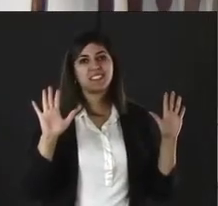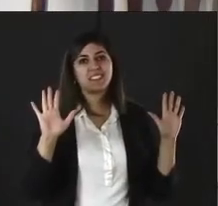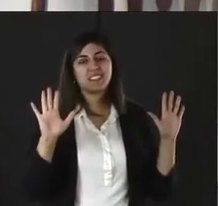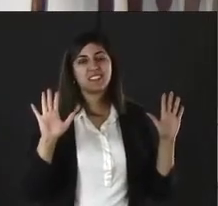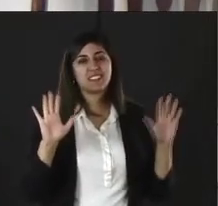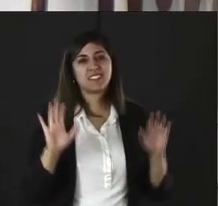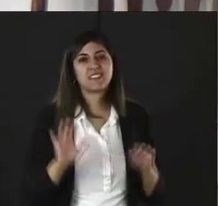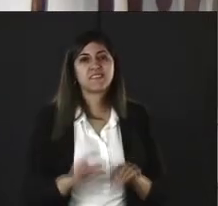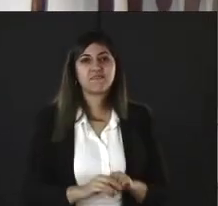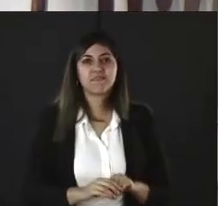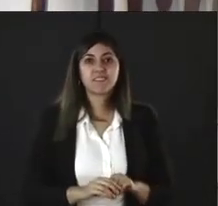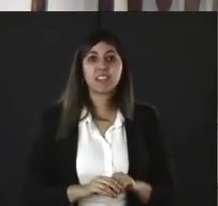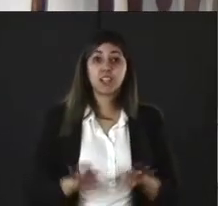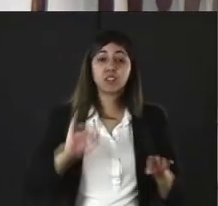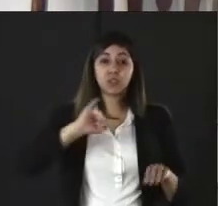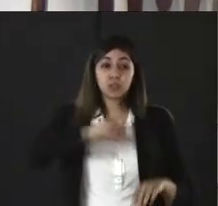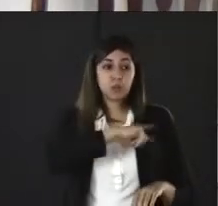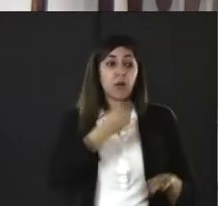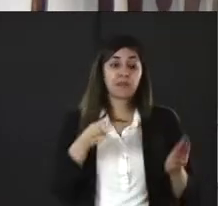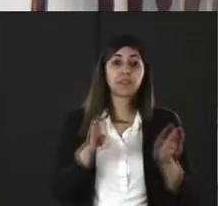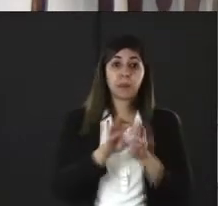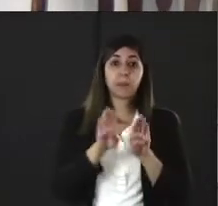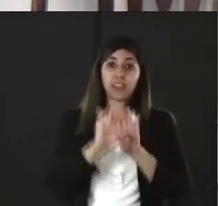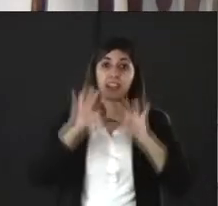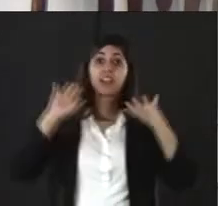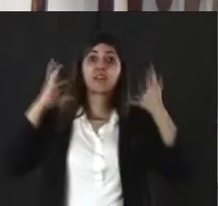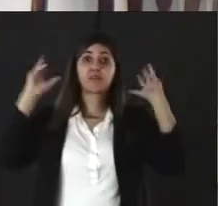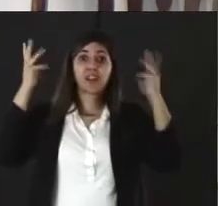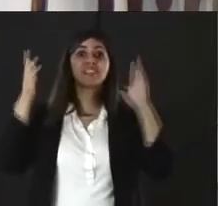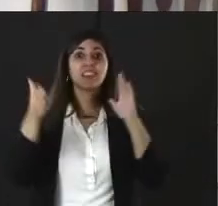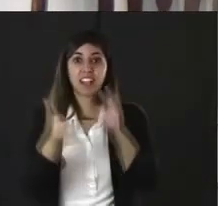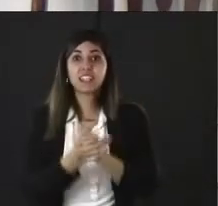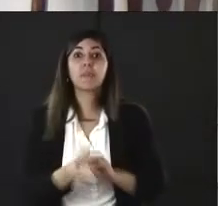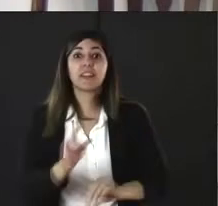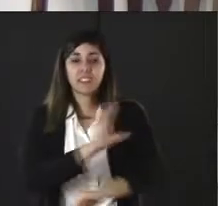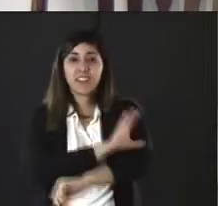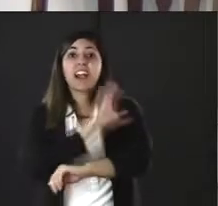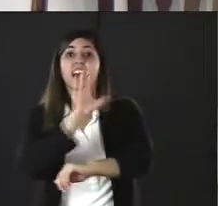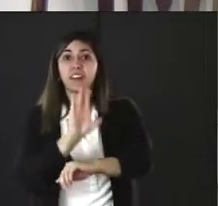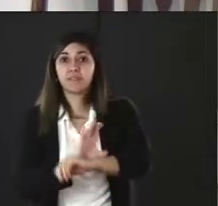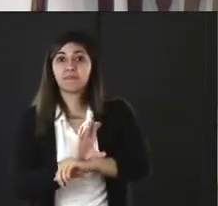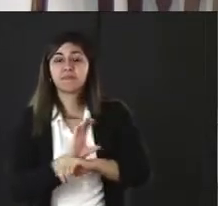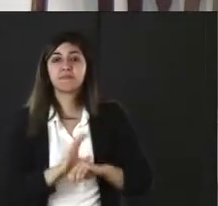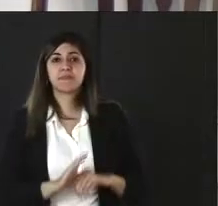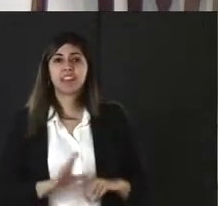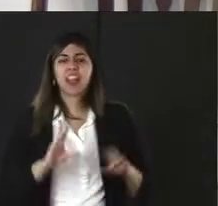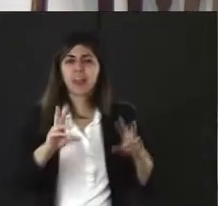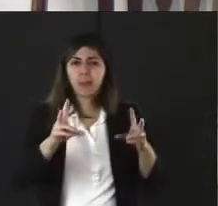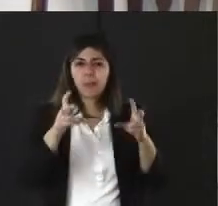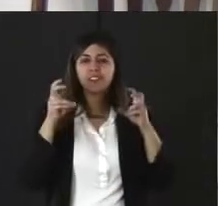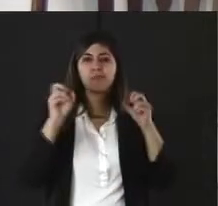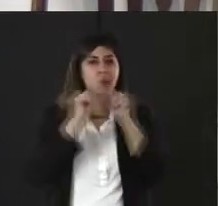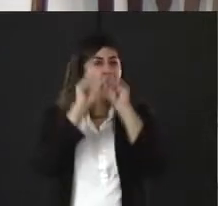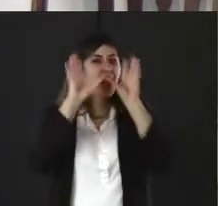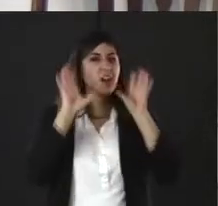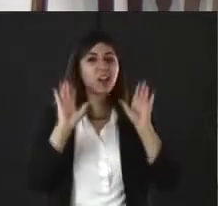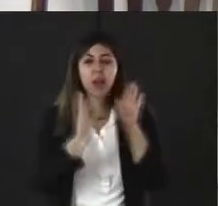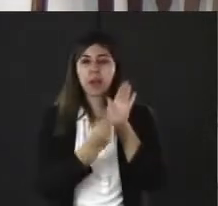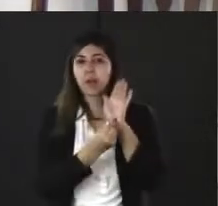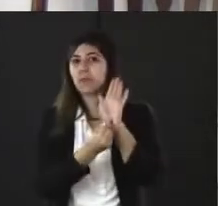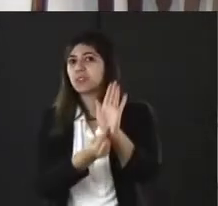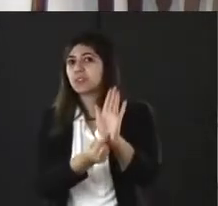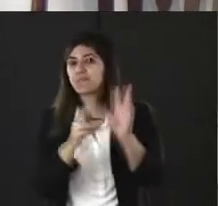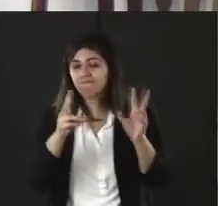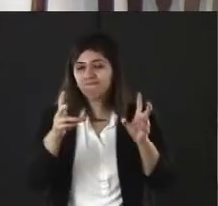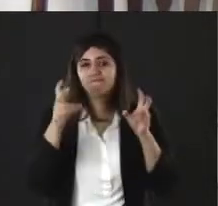de caná da galileia e quem viu a sua glória porque ele a manifestou é